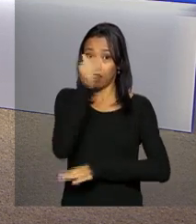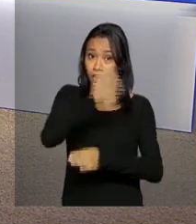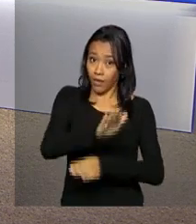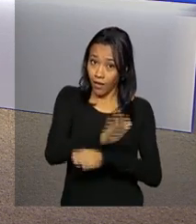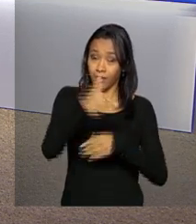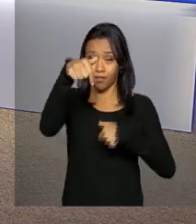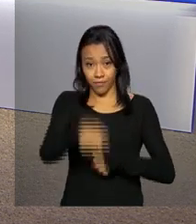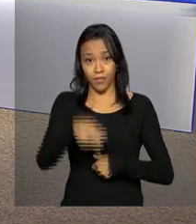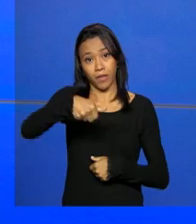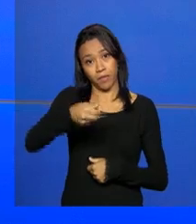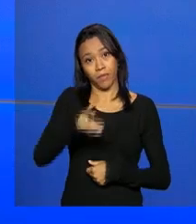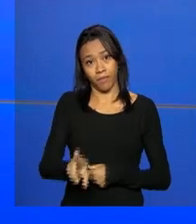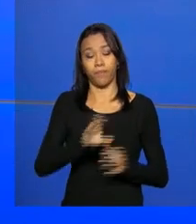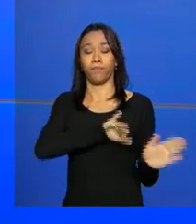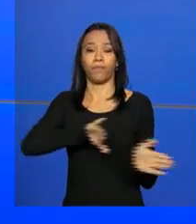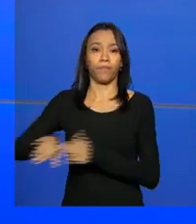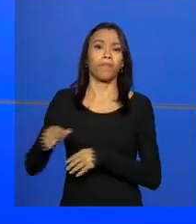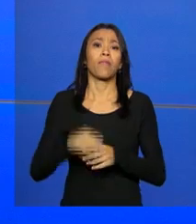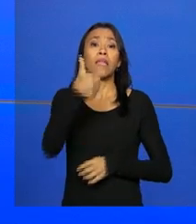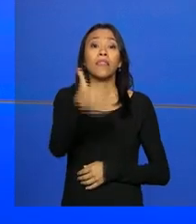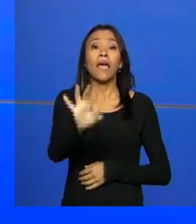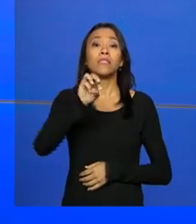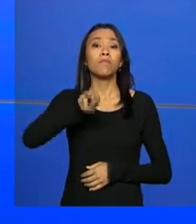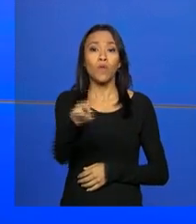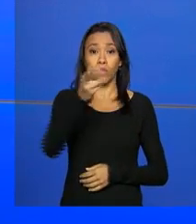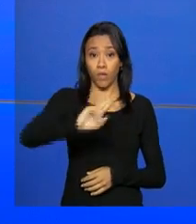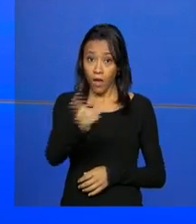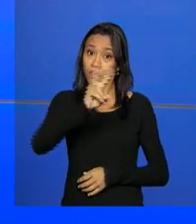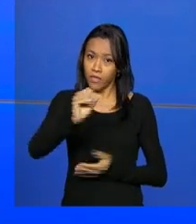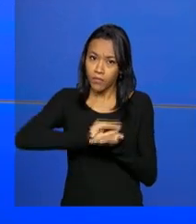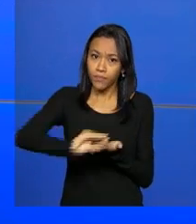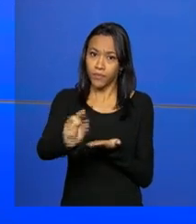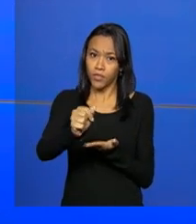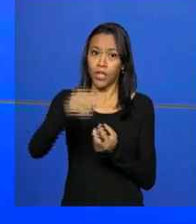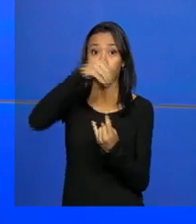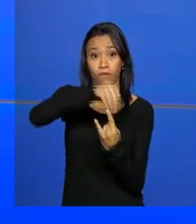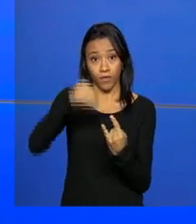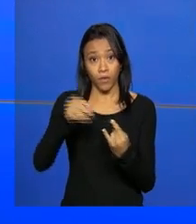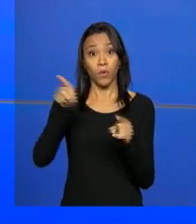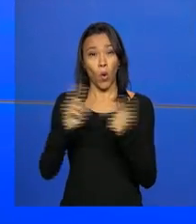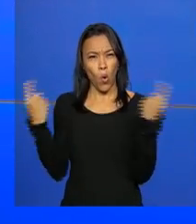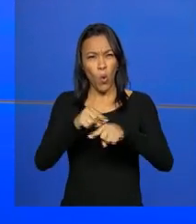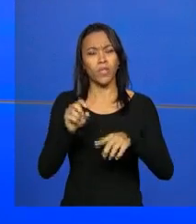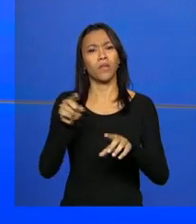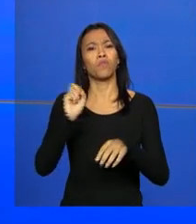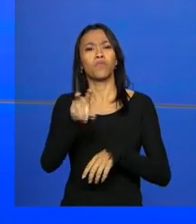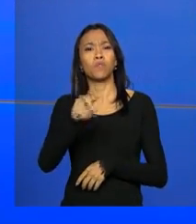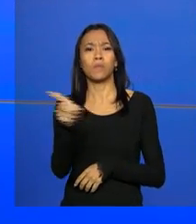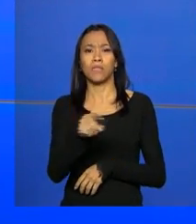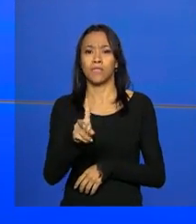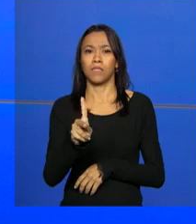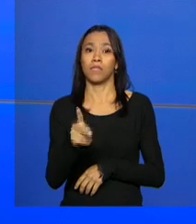do programa Brasil em Pauta R 10 milhões de reais vão ser investidos em pesquisa na Fiocruz contra o zica vírus o